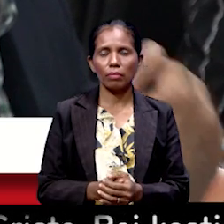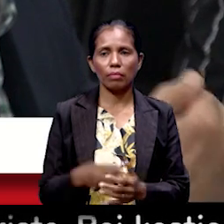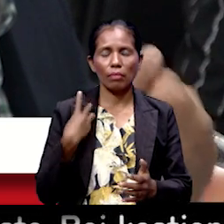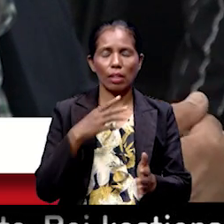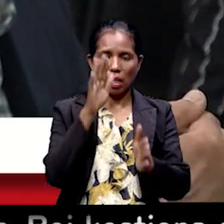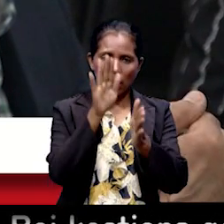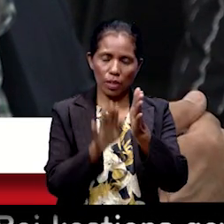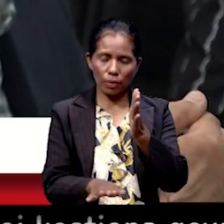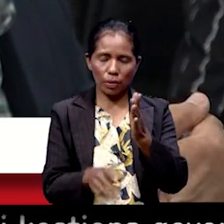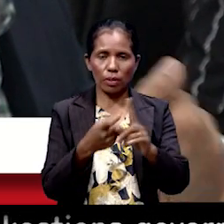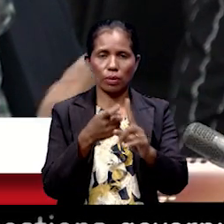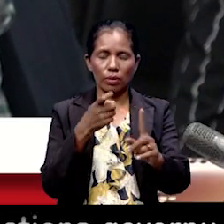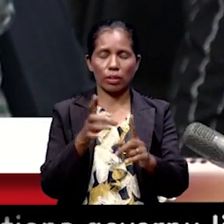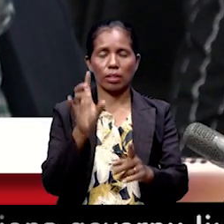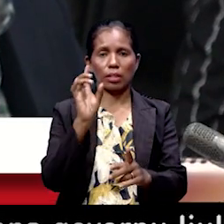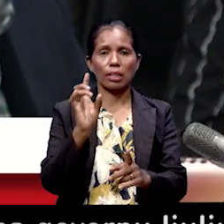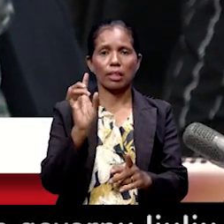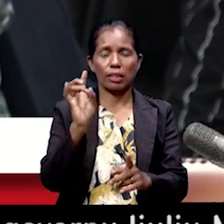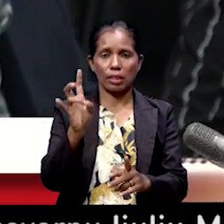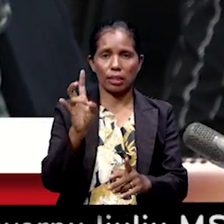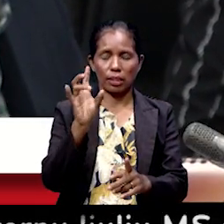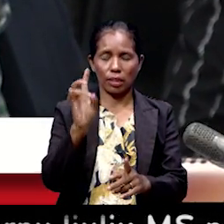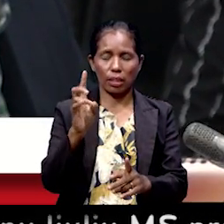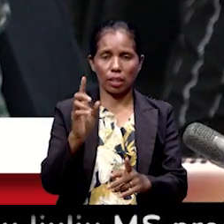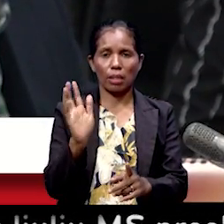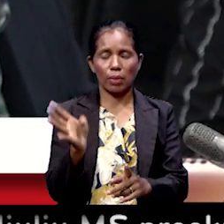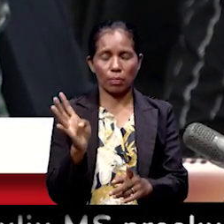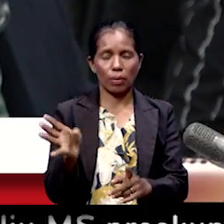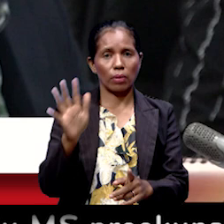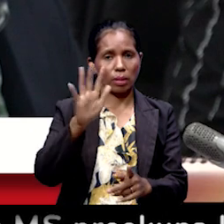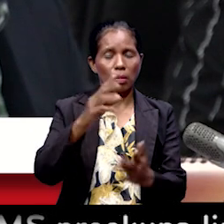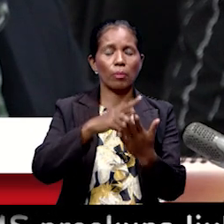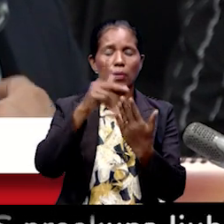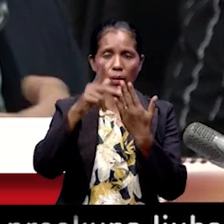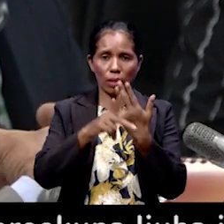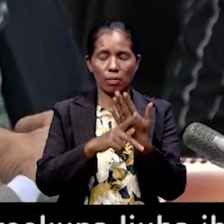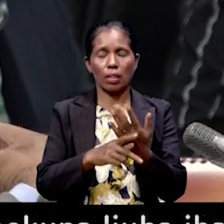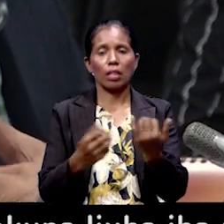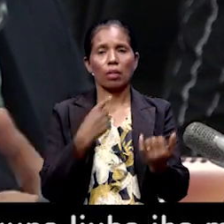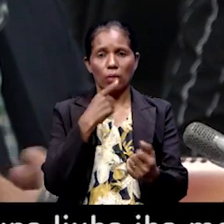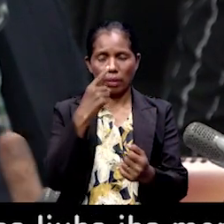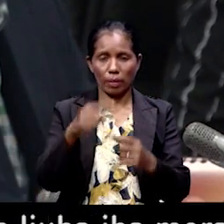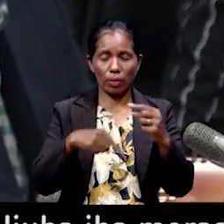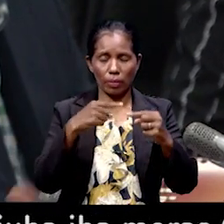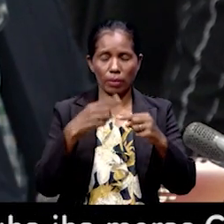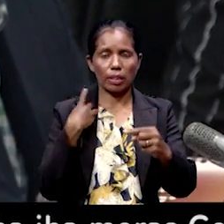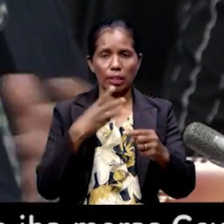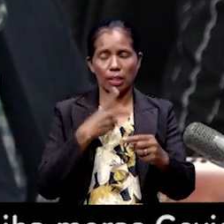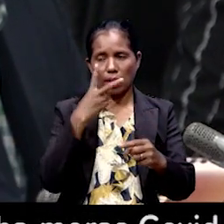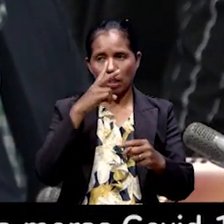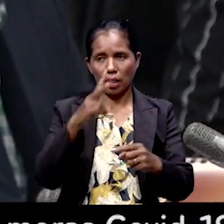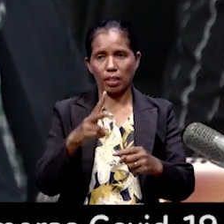os 145 programas, agora total 45 programas. Portanto, significa que a ita simplifica, mas